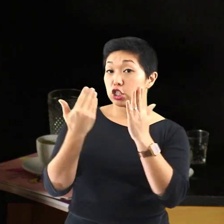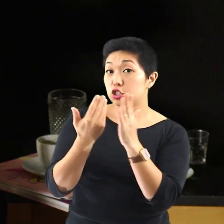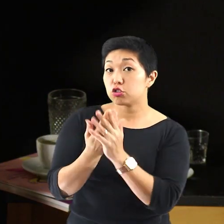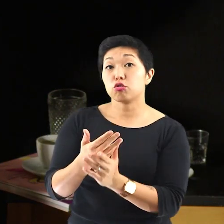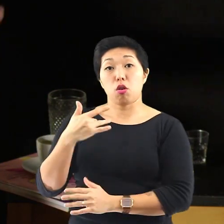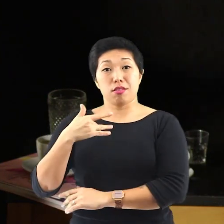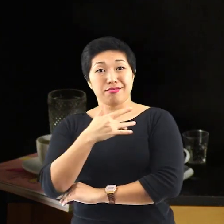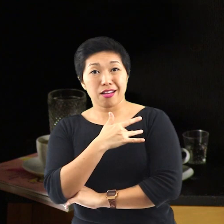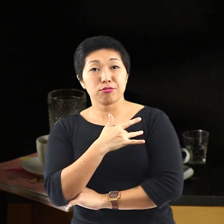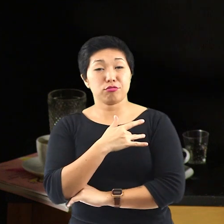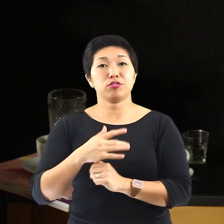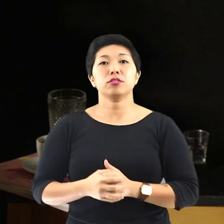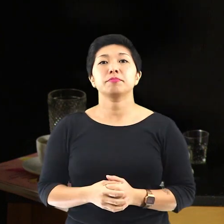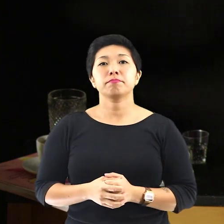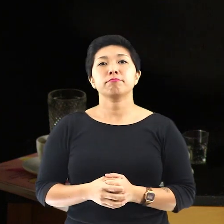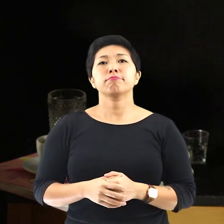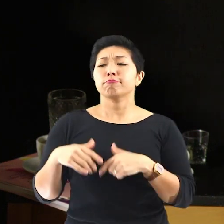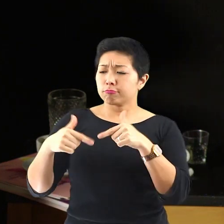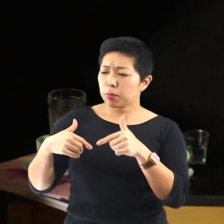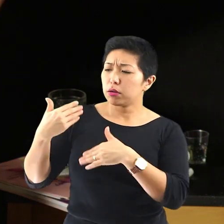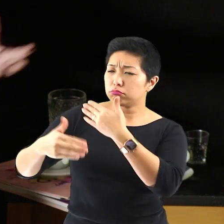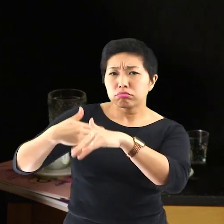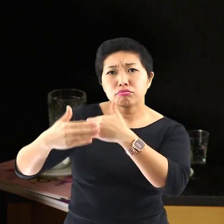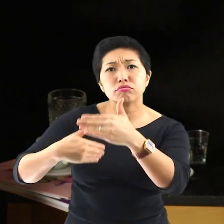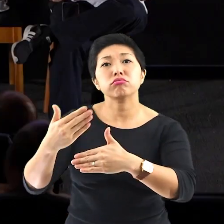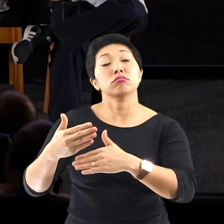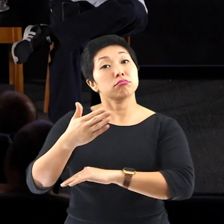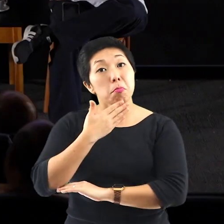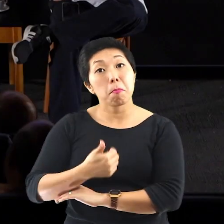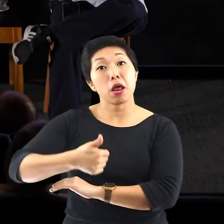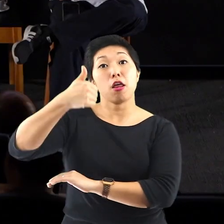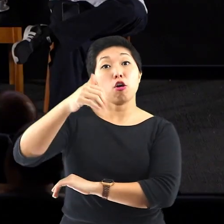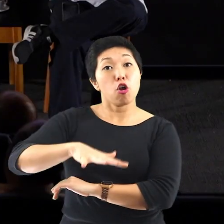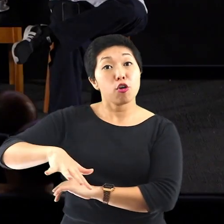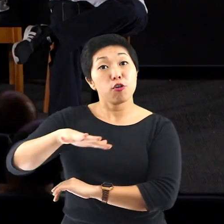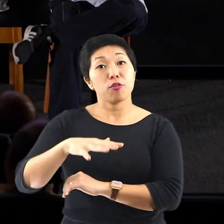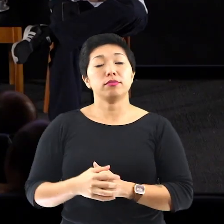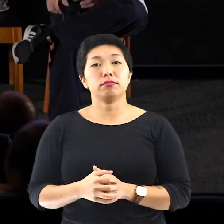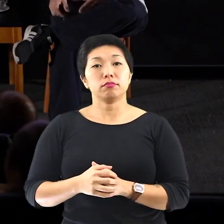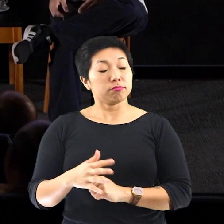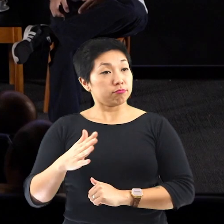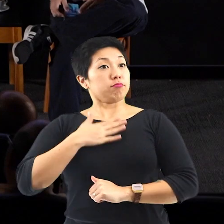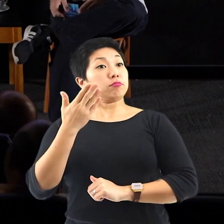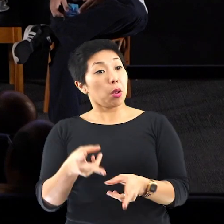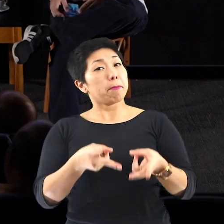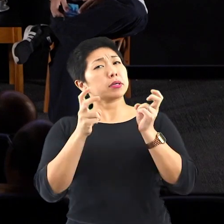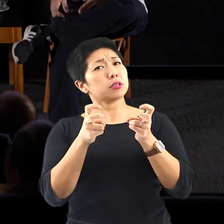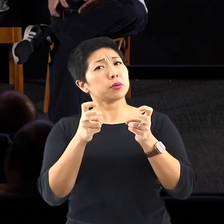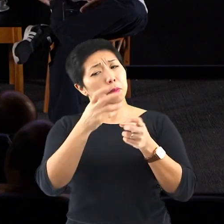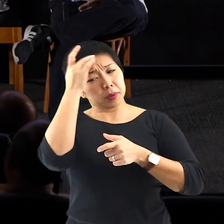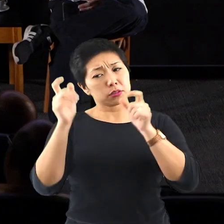saúde. E aí foi feito o trabalho, né, houve a melhora, e, de repente, ele percebeu